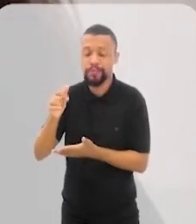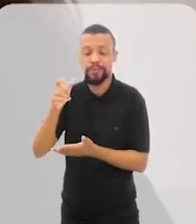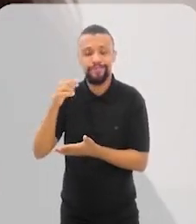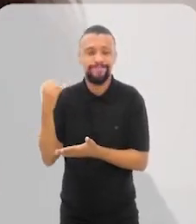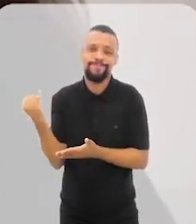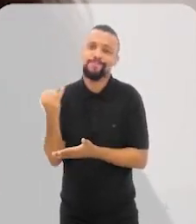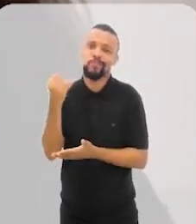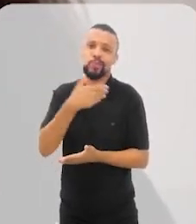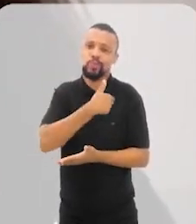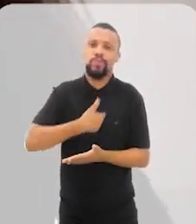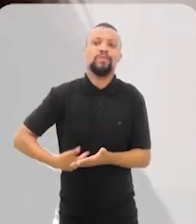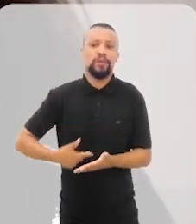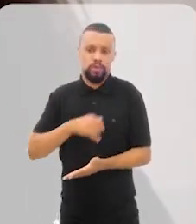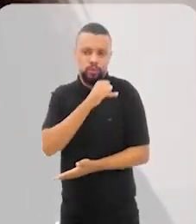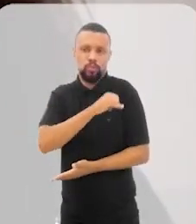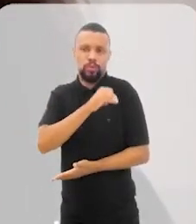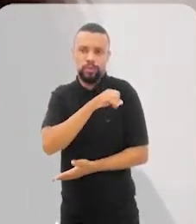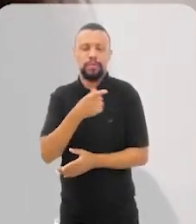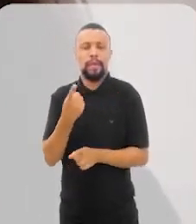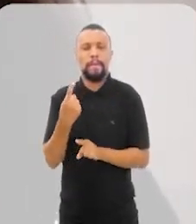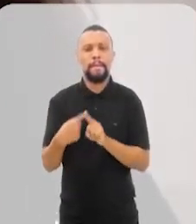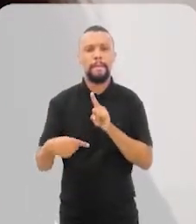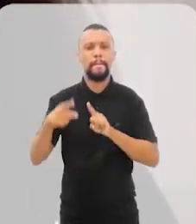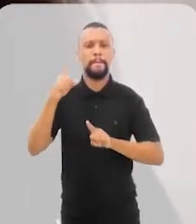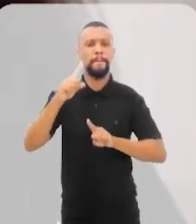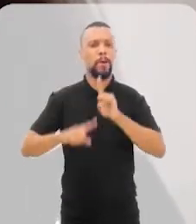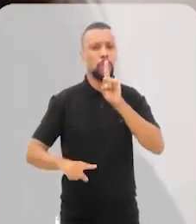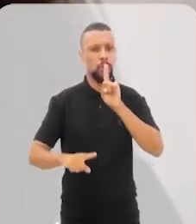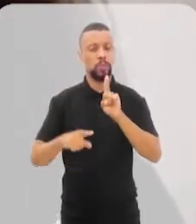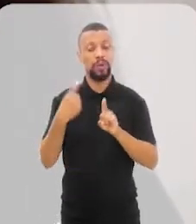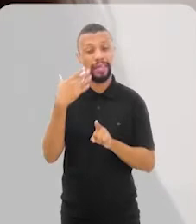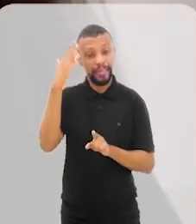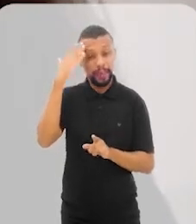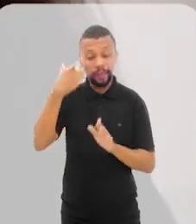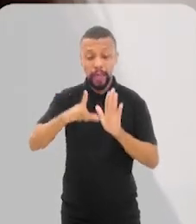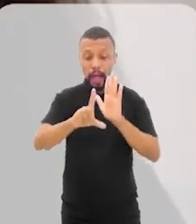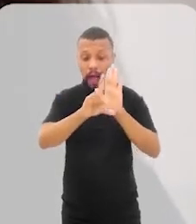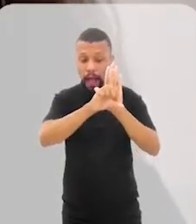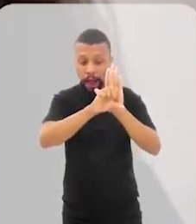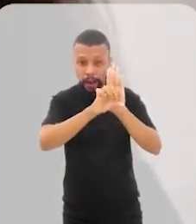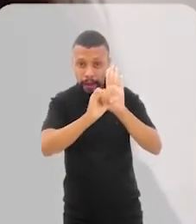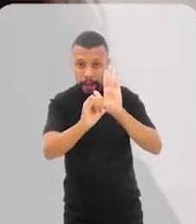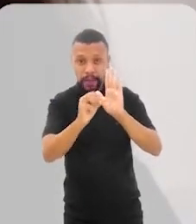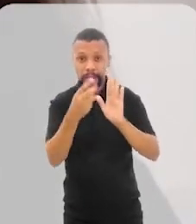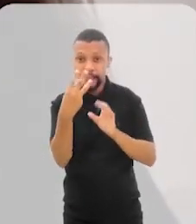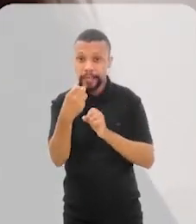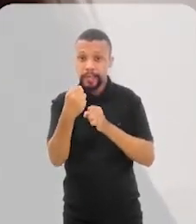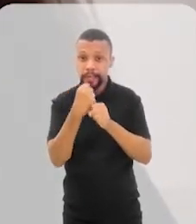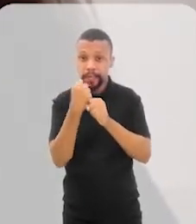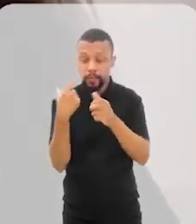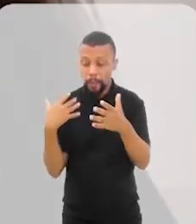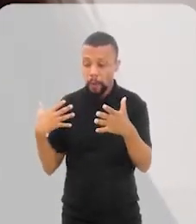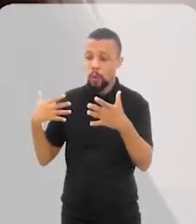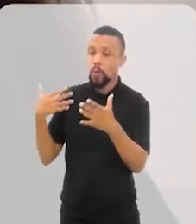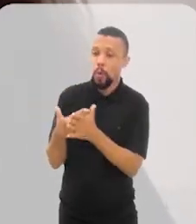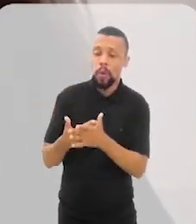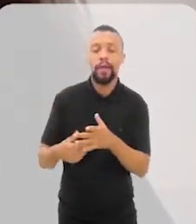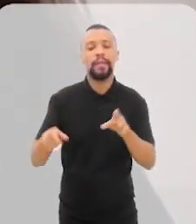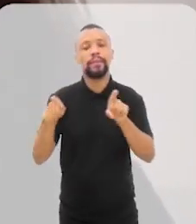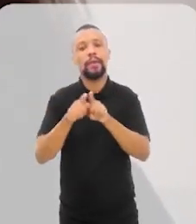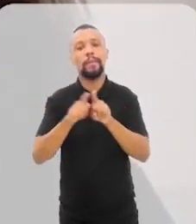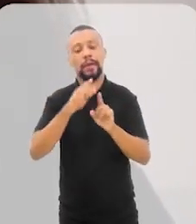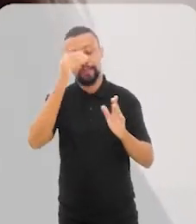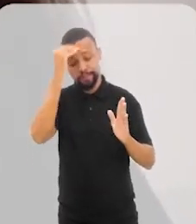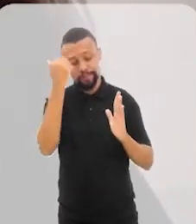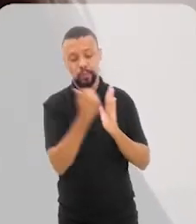apoio. Então, o governo do Estado tem evoluído muito. A gente sabe que a legislação que veio nos últimos 3 anos para cá também dá um suporte